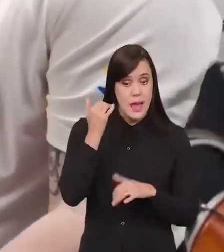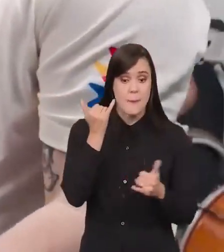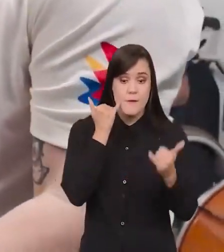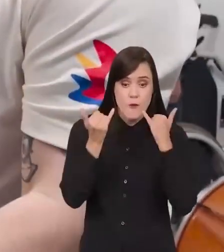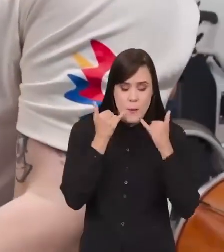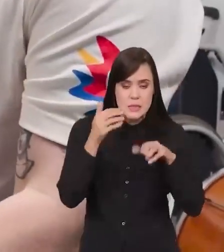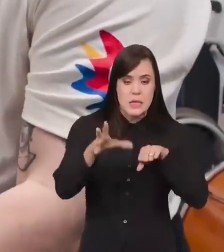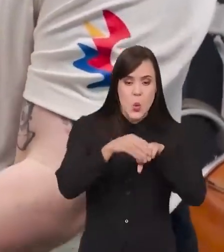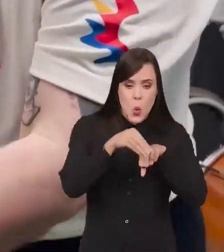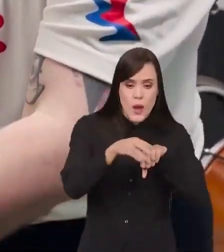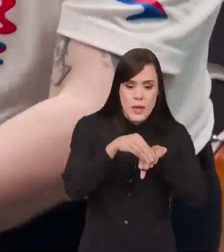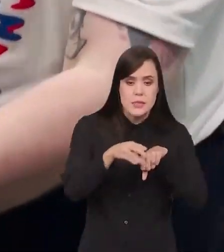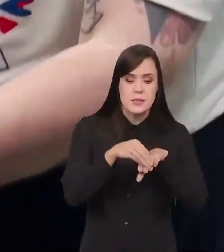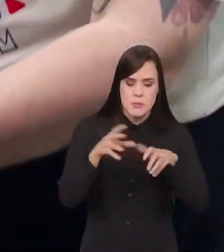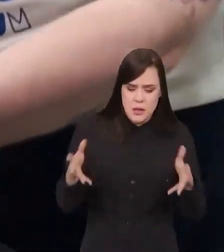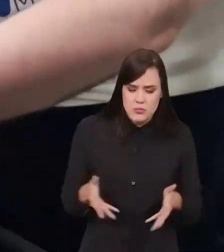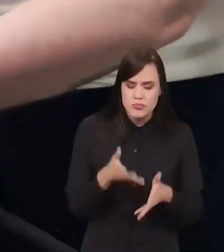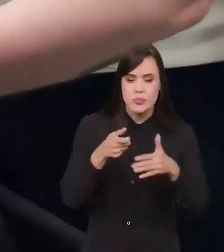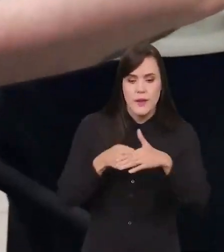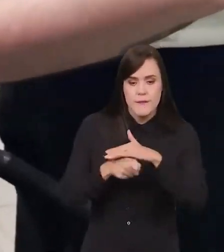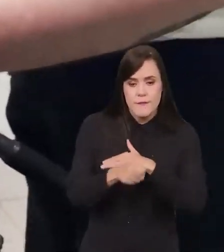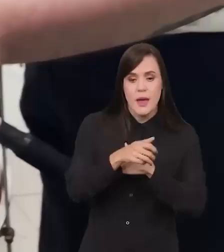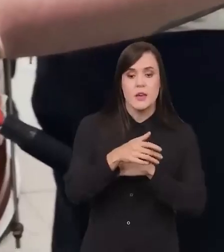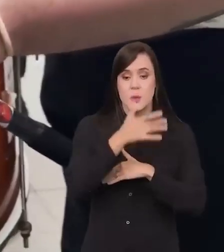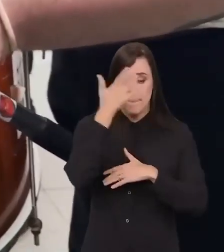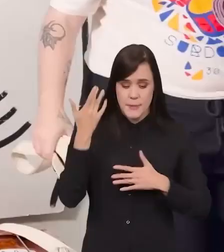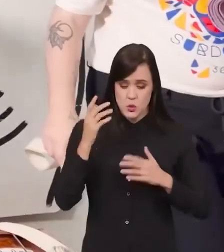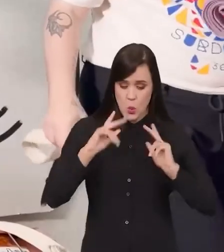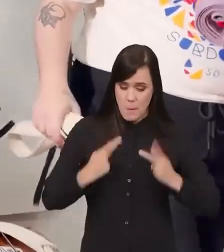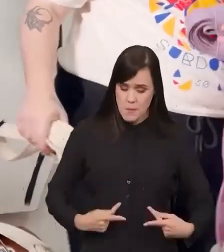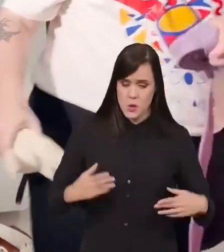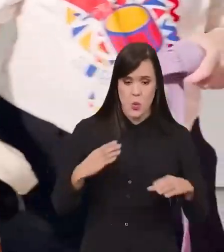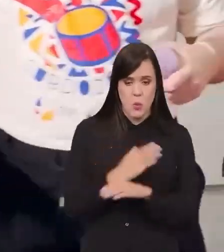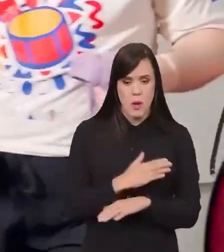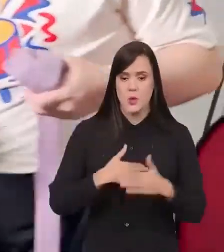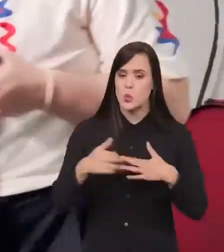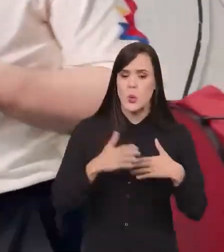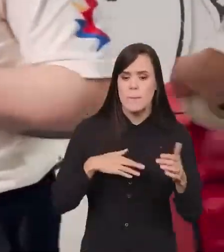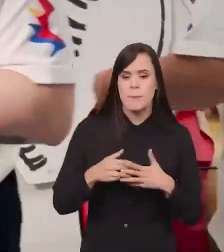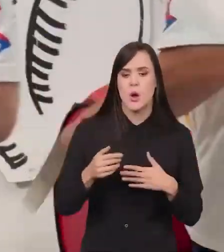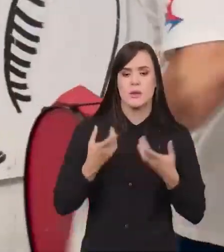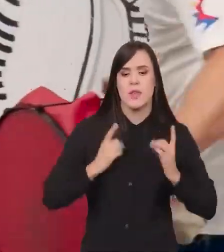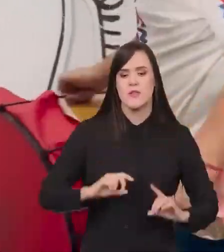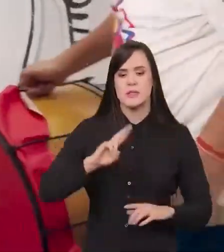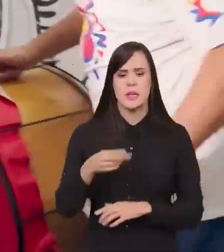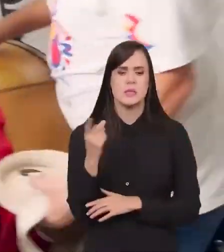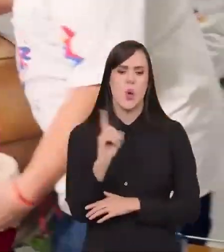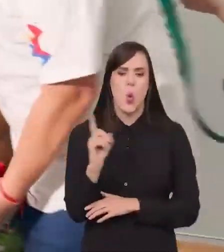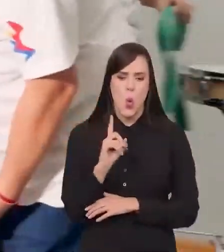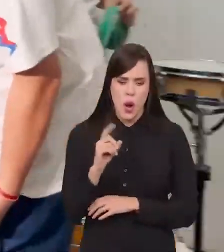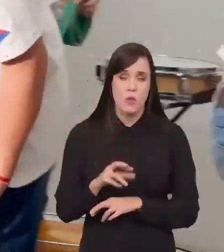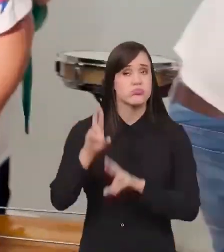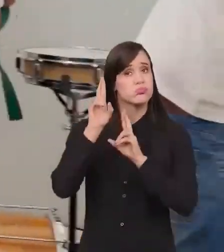em conhecimento, você investe no ser humano como um todo. Isso é independente da deficiência ou não. E tomara que realmente seja